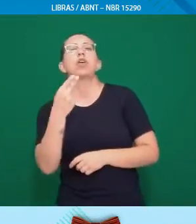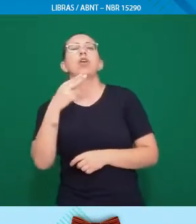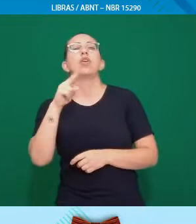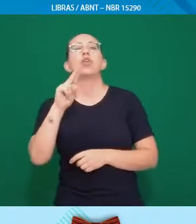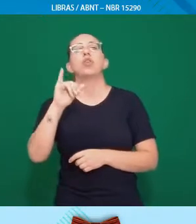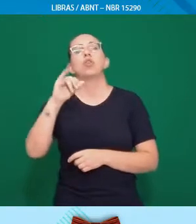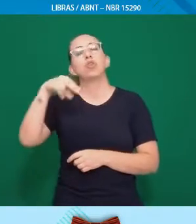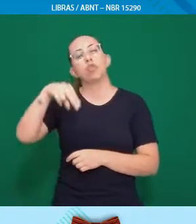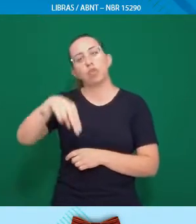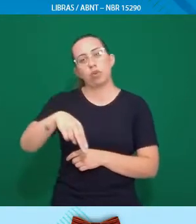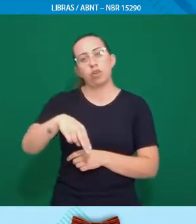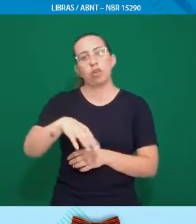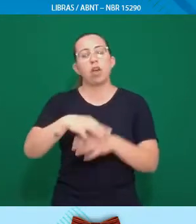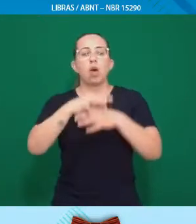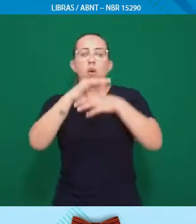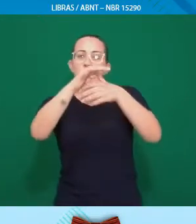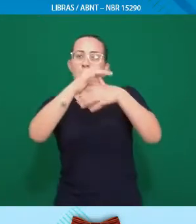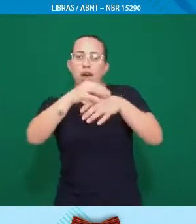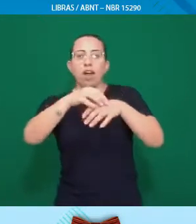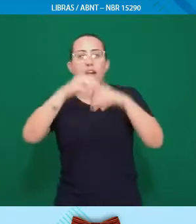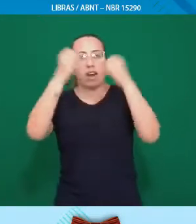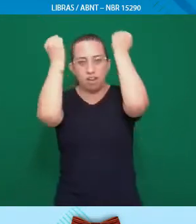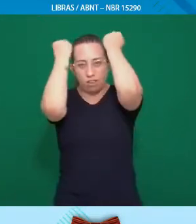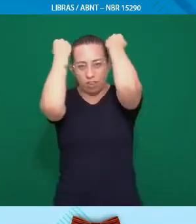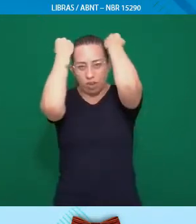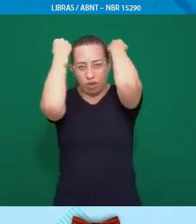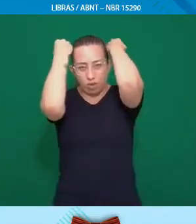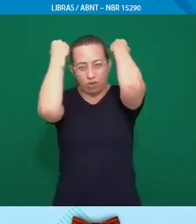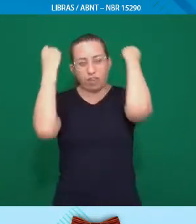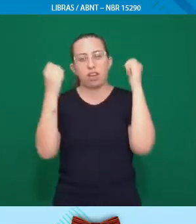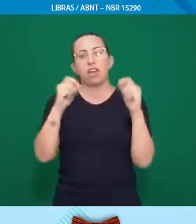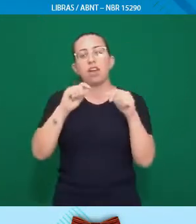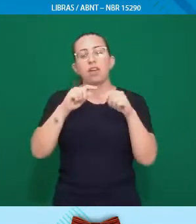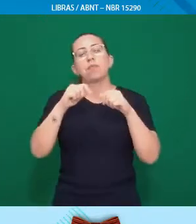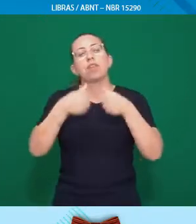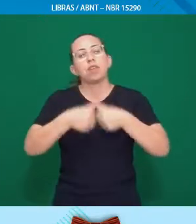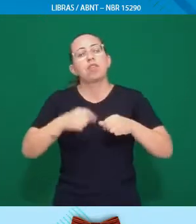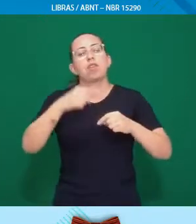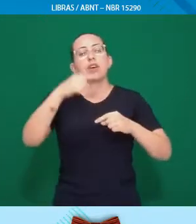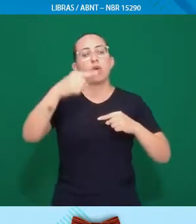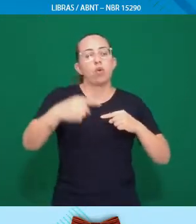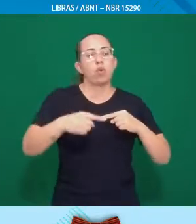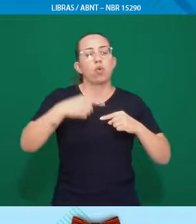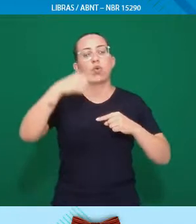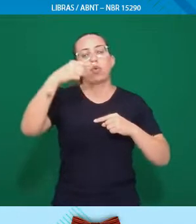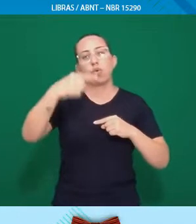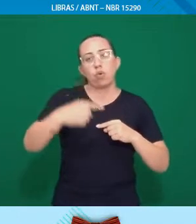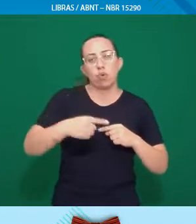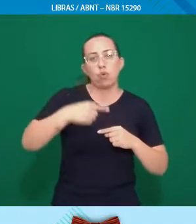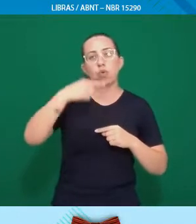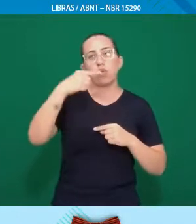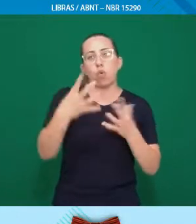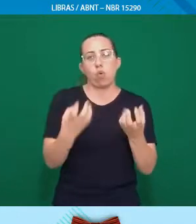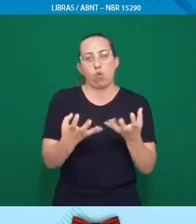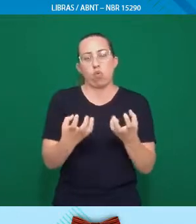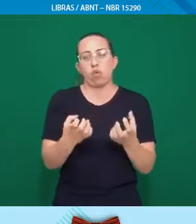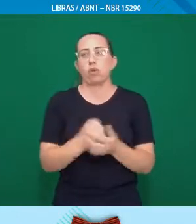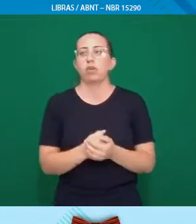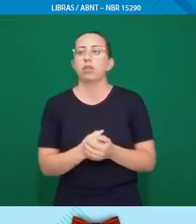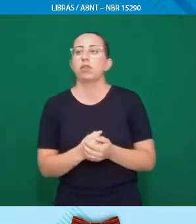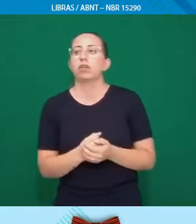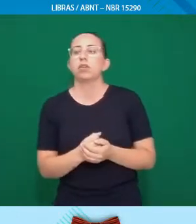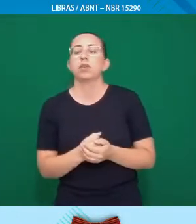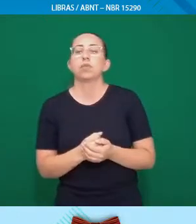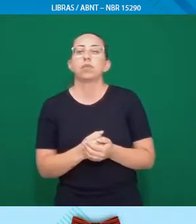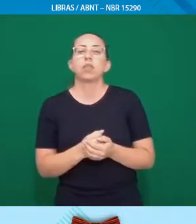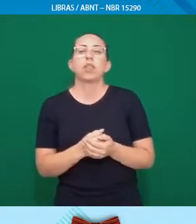que ocorreu no dia vinte e sete de novembro 2021 o bicho in é a maior confraternização social da Corsan e nasceu no mesmo ano